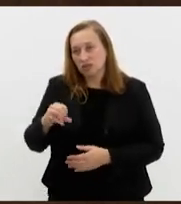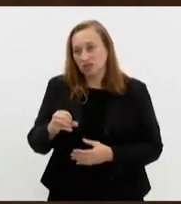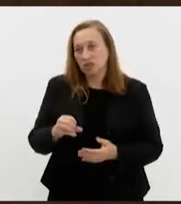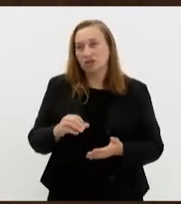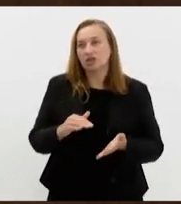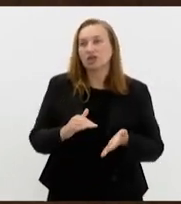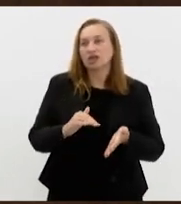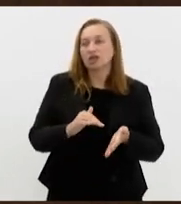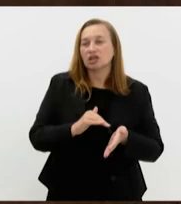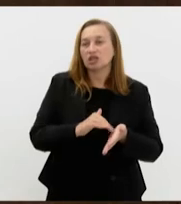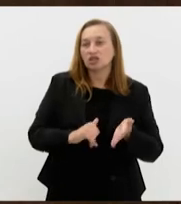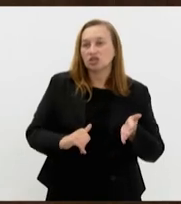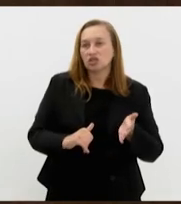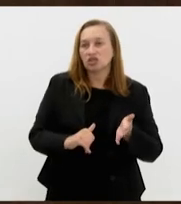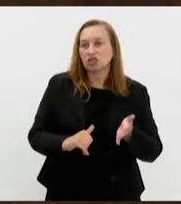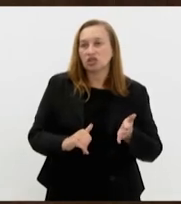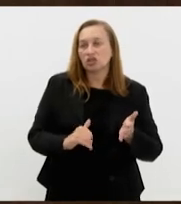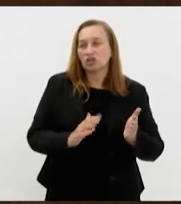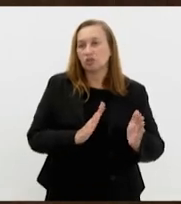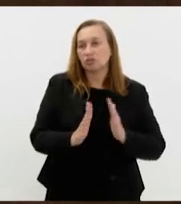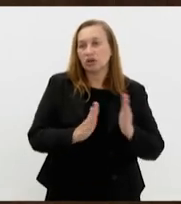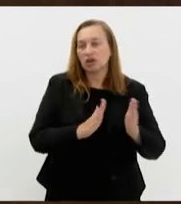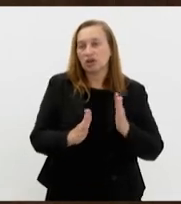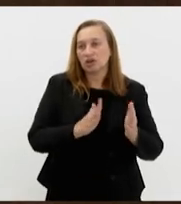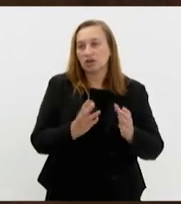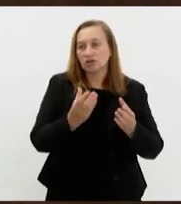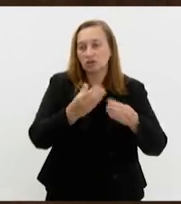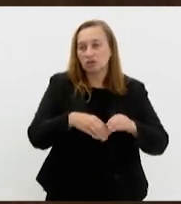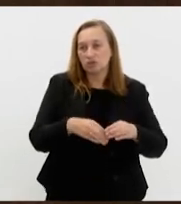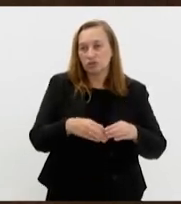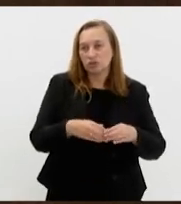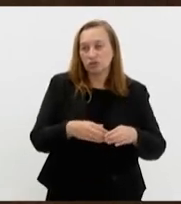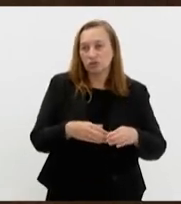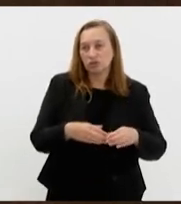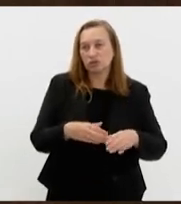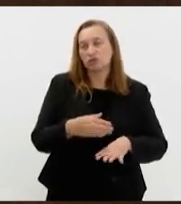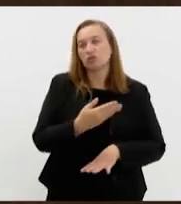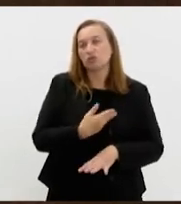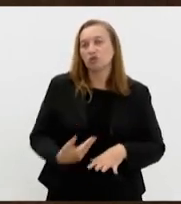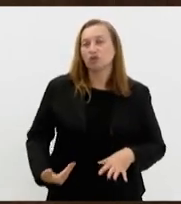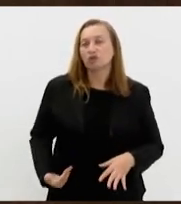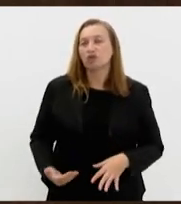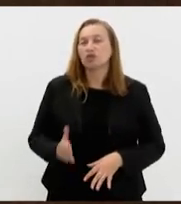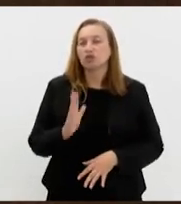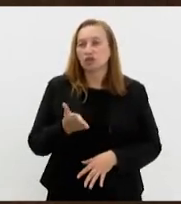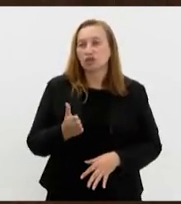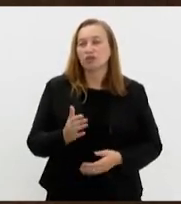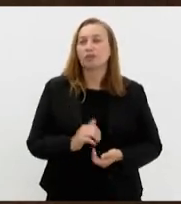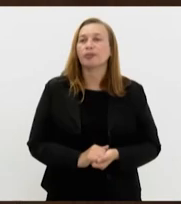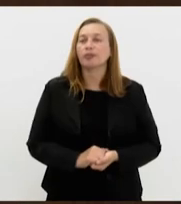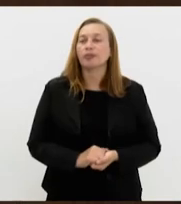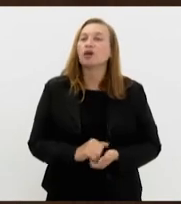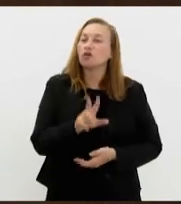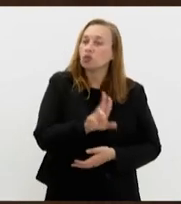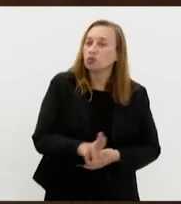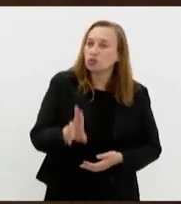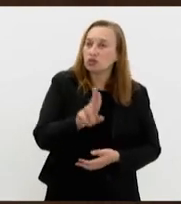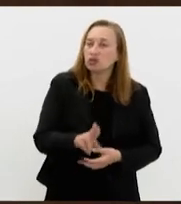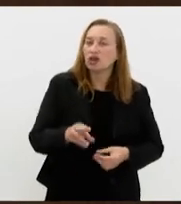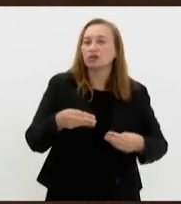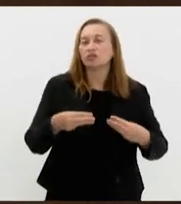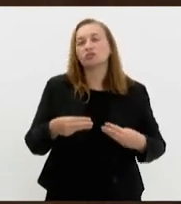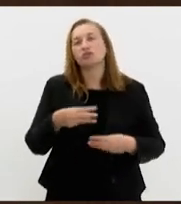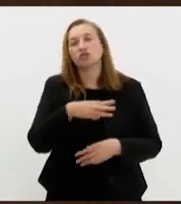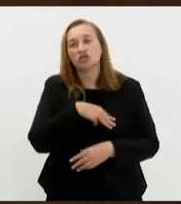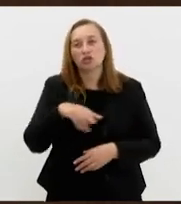dos concursos públicos, já foi utilizada pelo Poder Executivo, que deu posse a mais de 6 mil concursados. Já foi utilizada pelo Ministério Público,